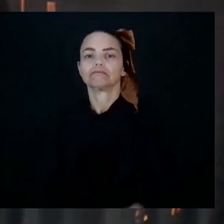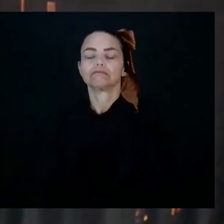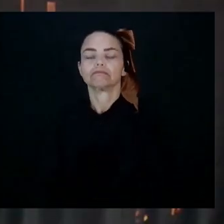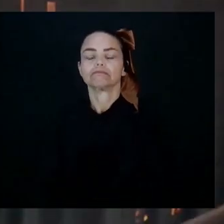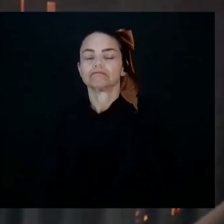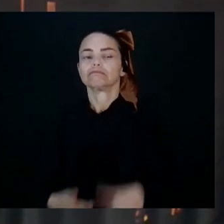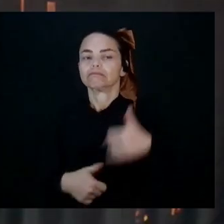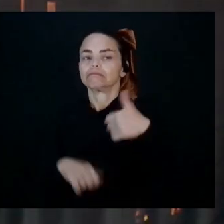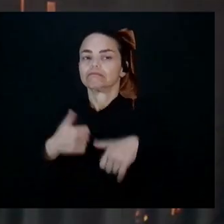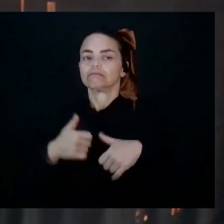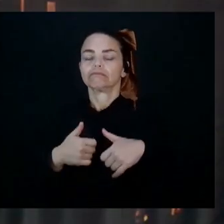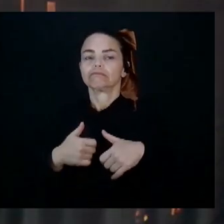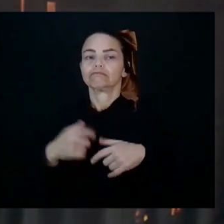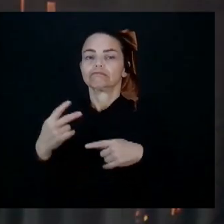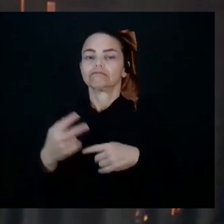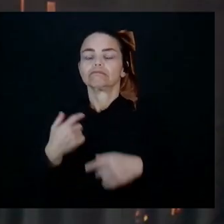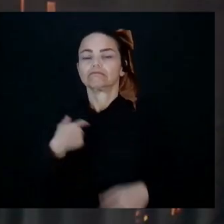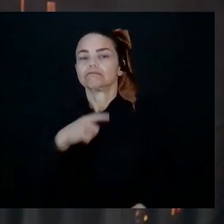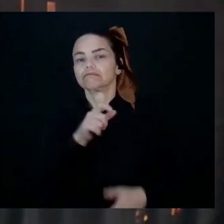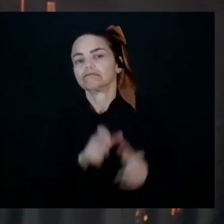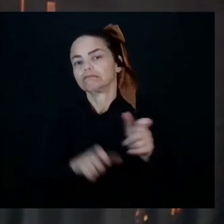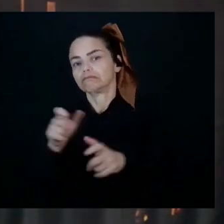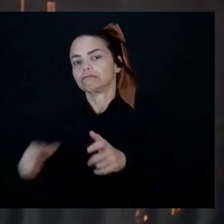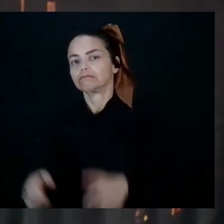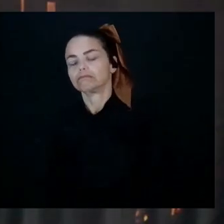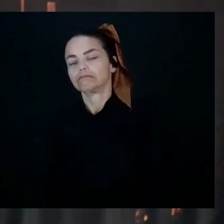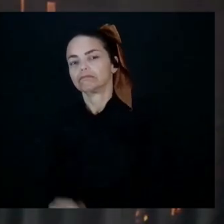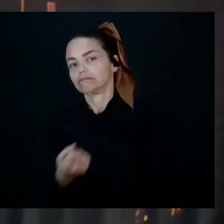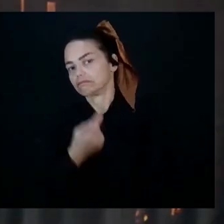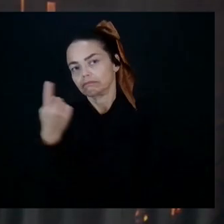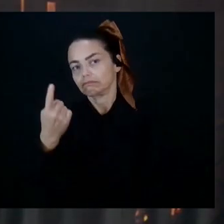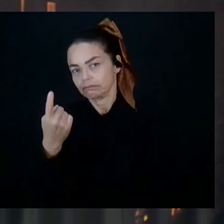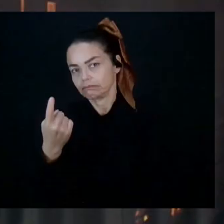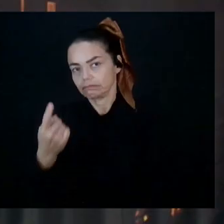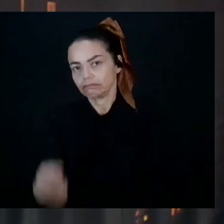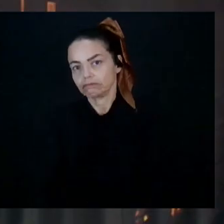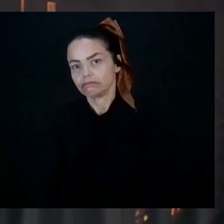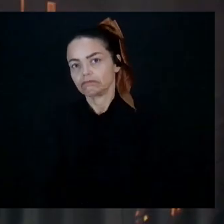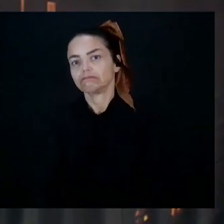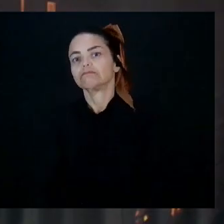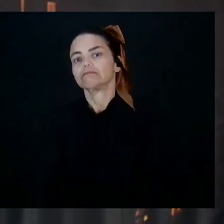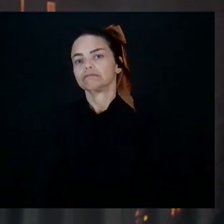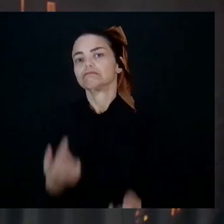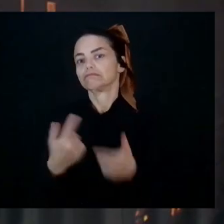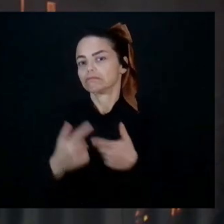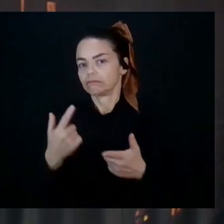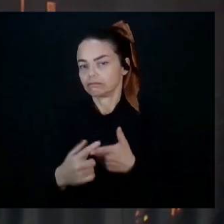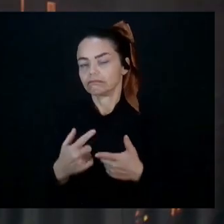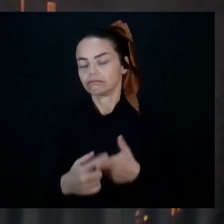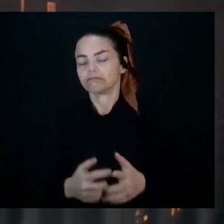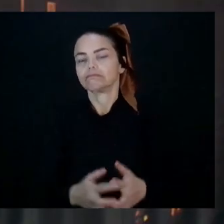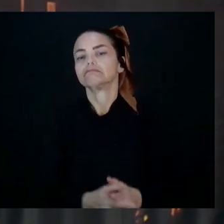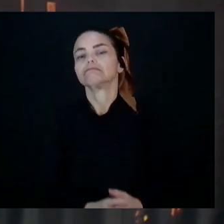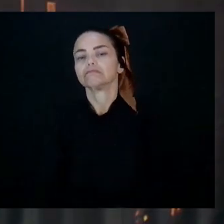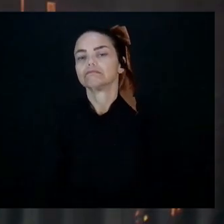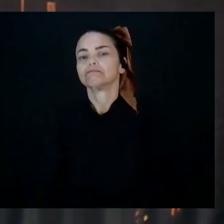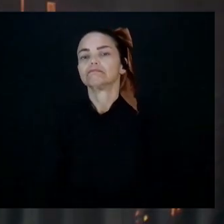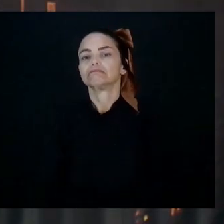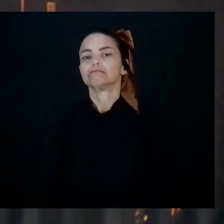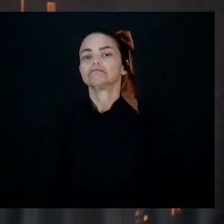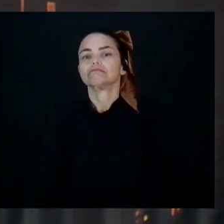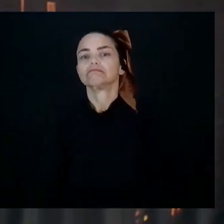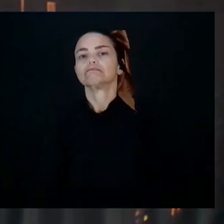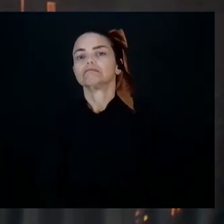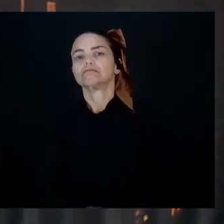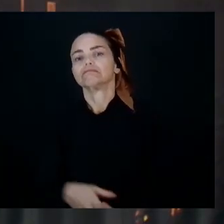Né? Então, assim, se outras pessoas estão estranhando esse jeito, acho que, né, tem algo ali, né? E para nós,